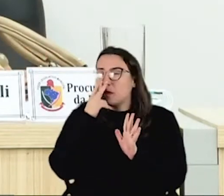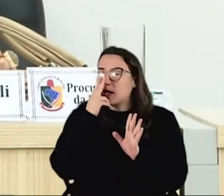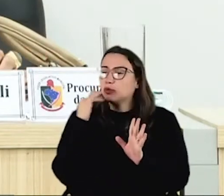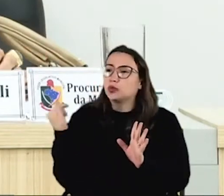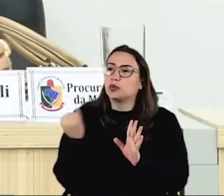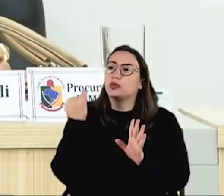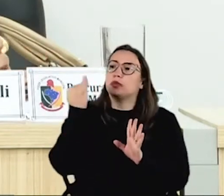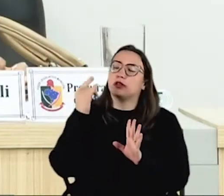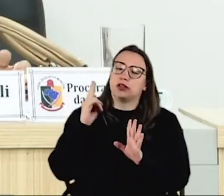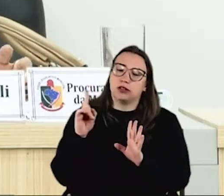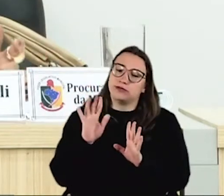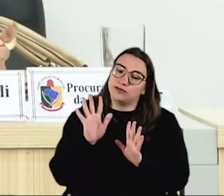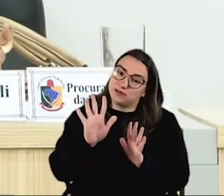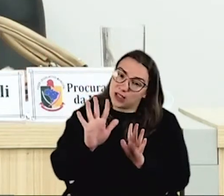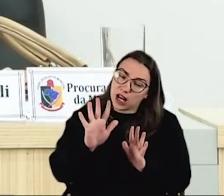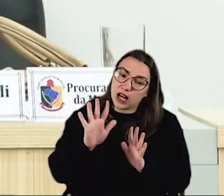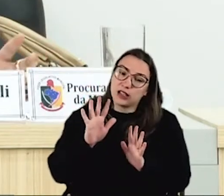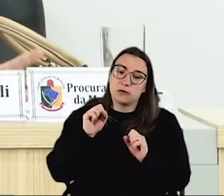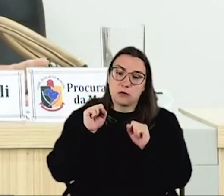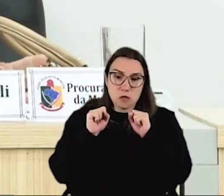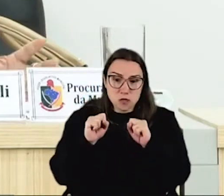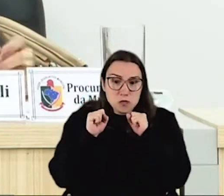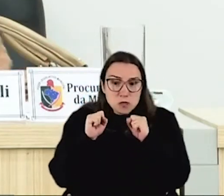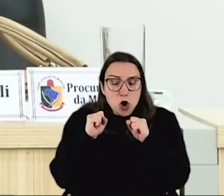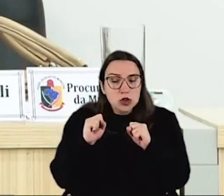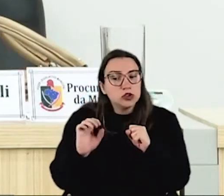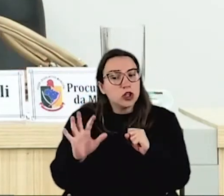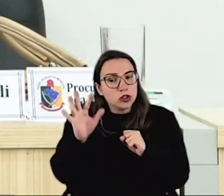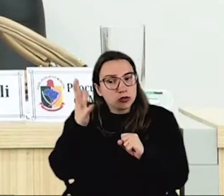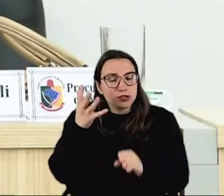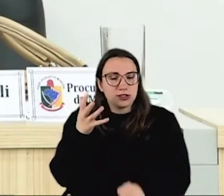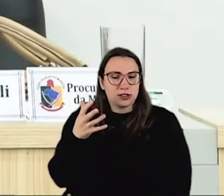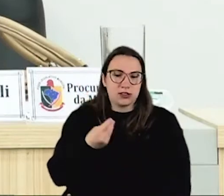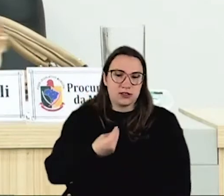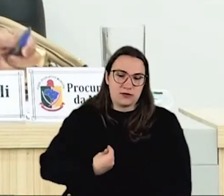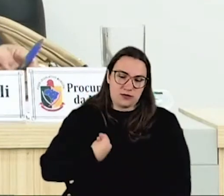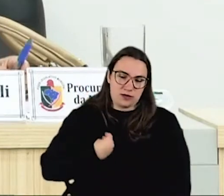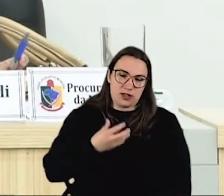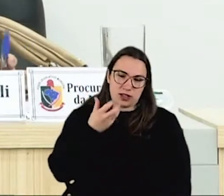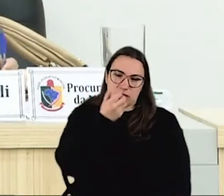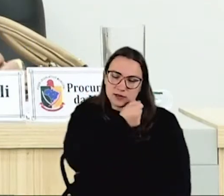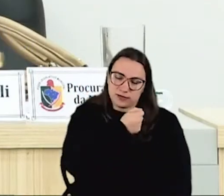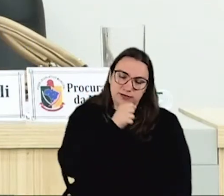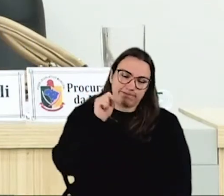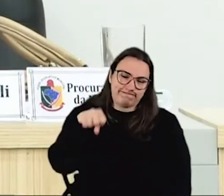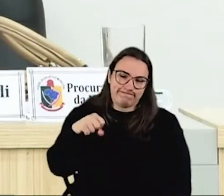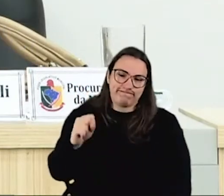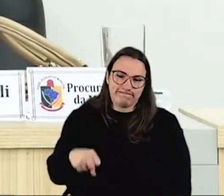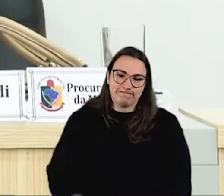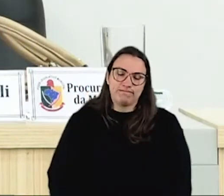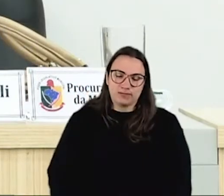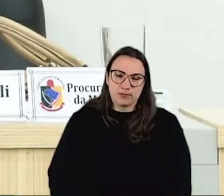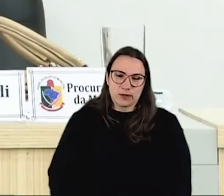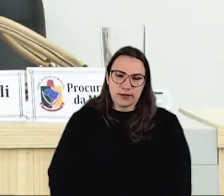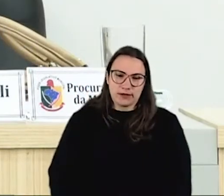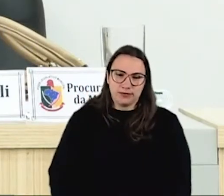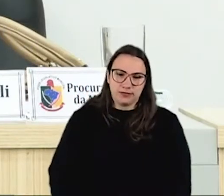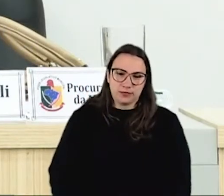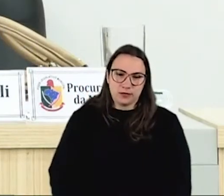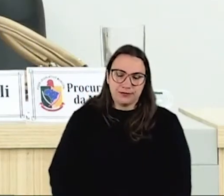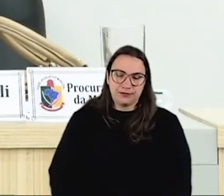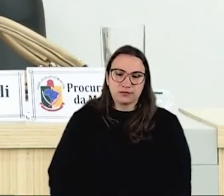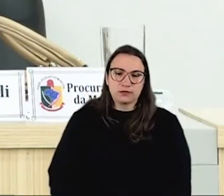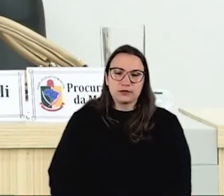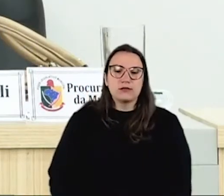Porém, em casos extremos, ele pode, sim, ajudar a salvar uma vida. Lembrando da nossa campanha